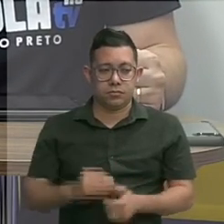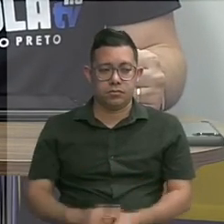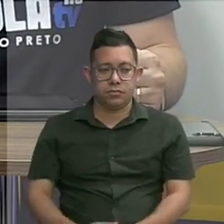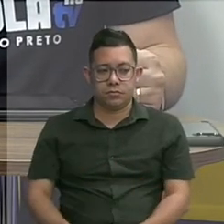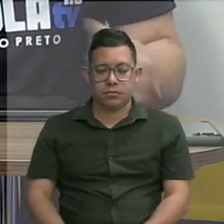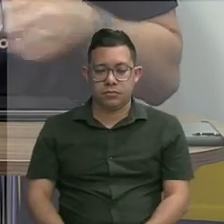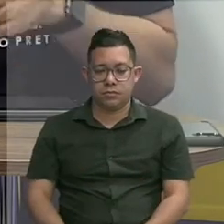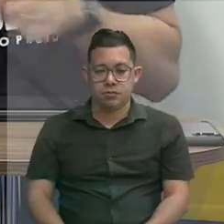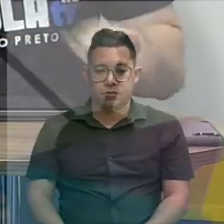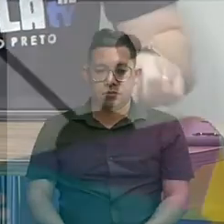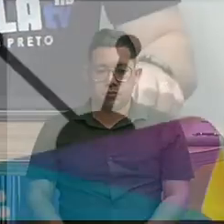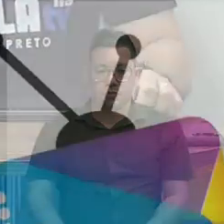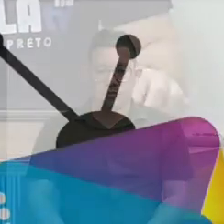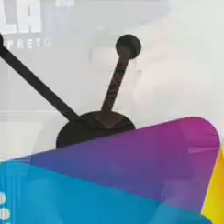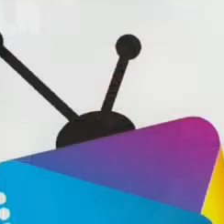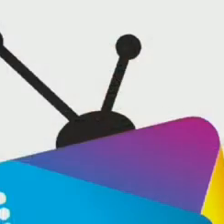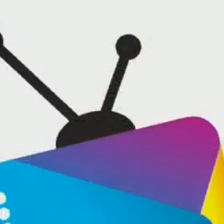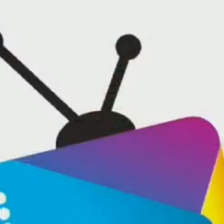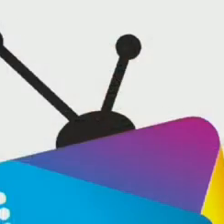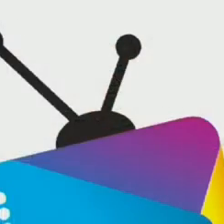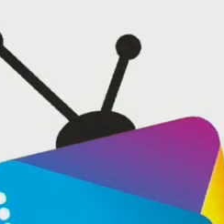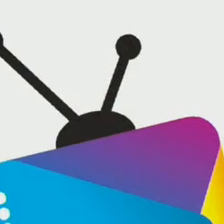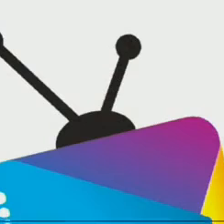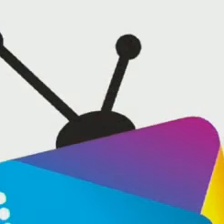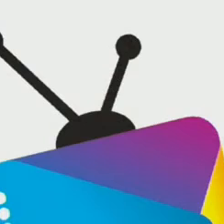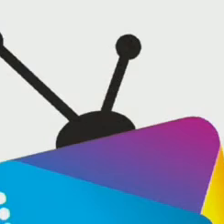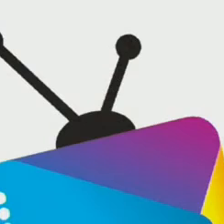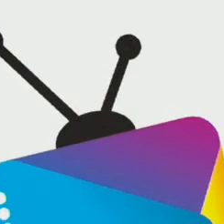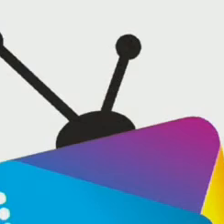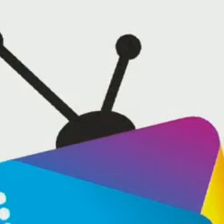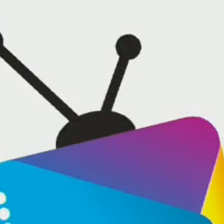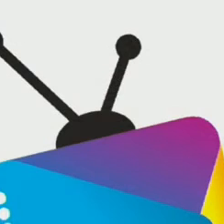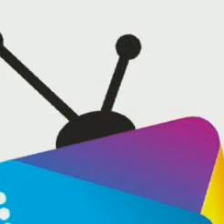minutinhos ó E